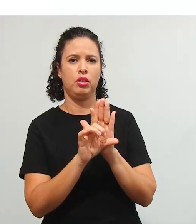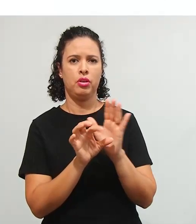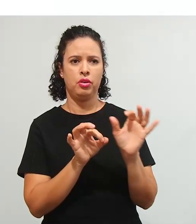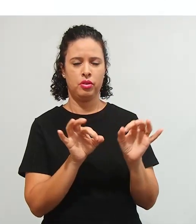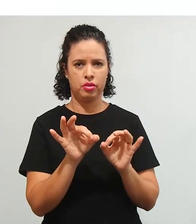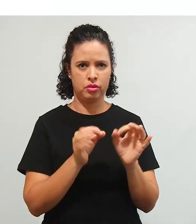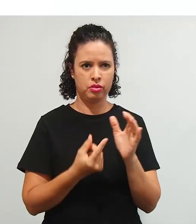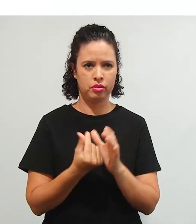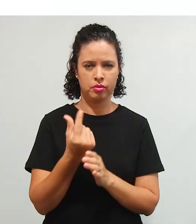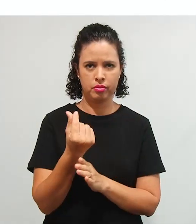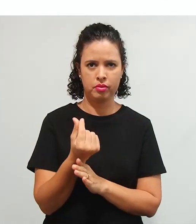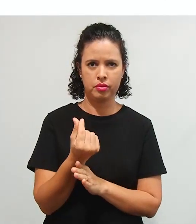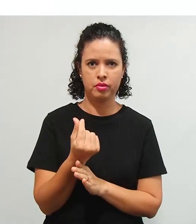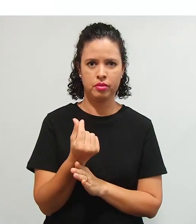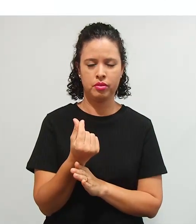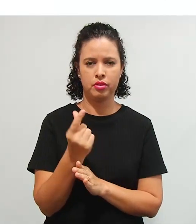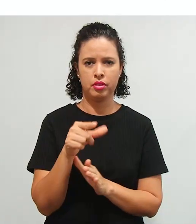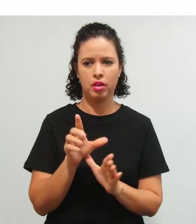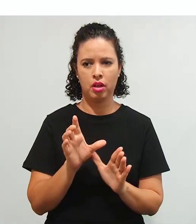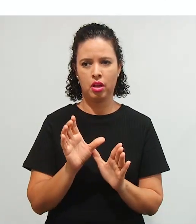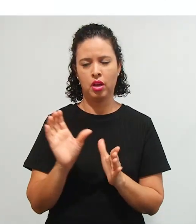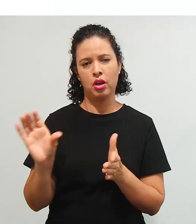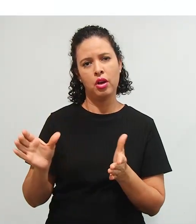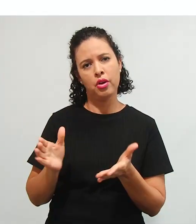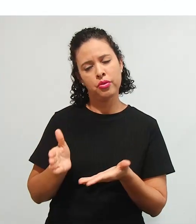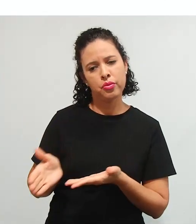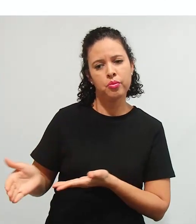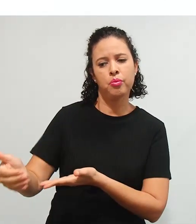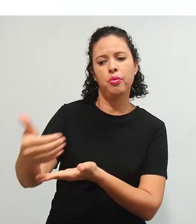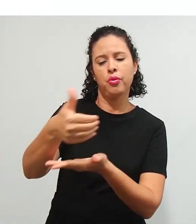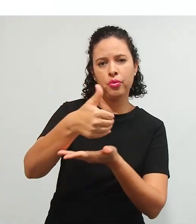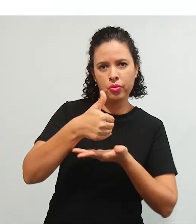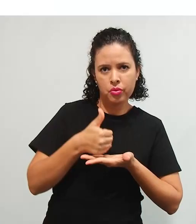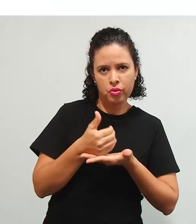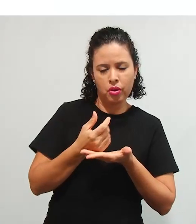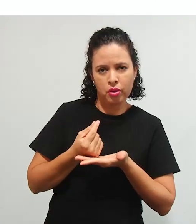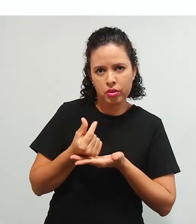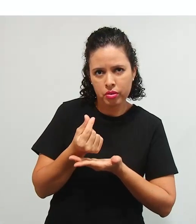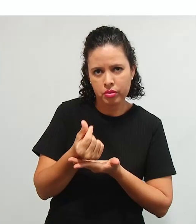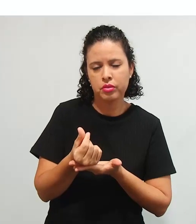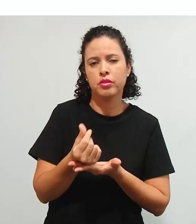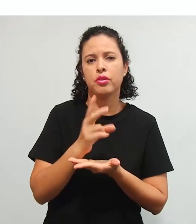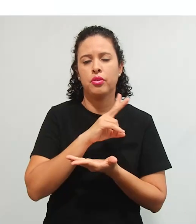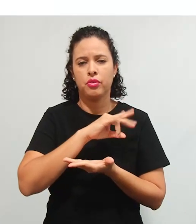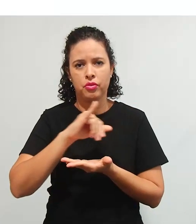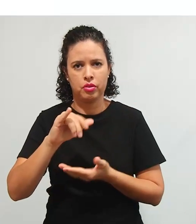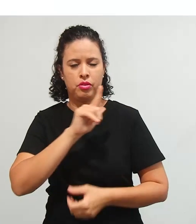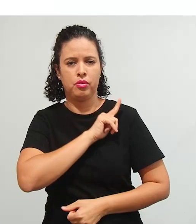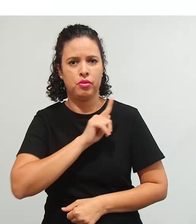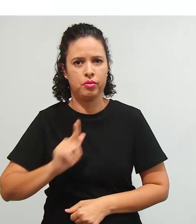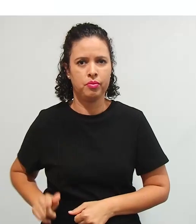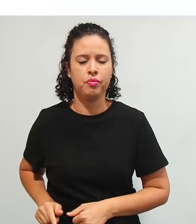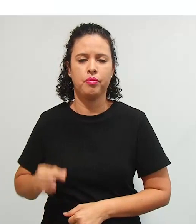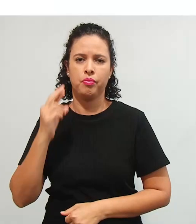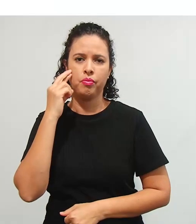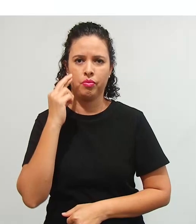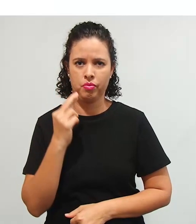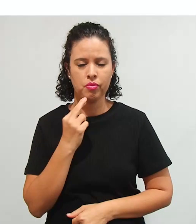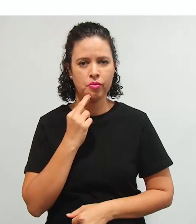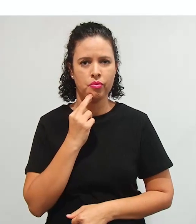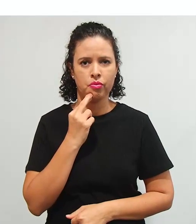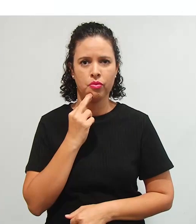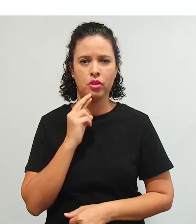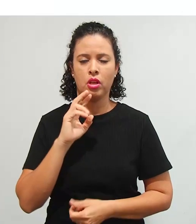realiza-se a previsão do montante a ser arrecadado pelo governo de Rondônia de